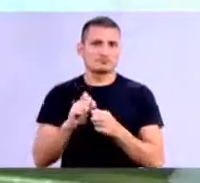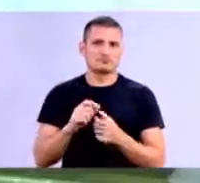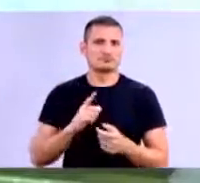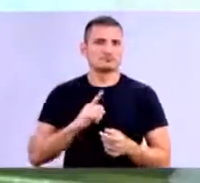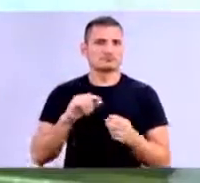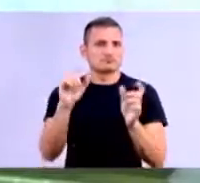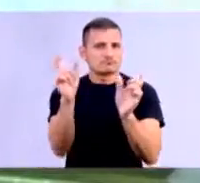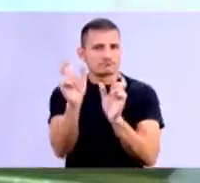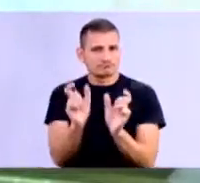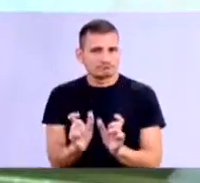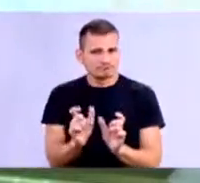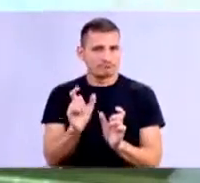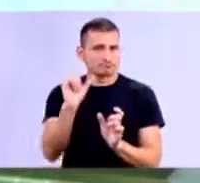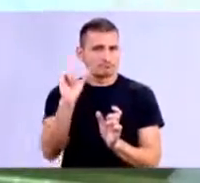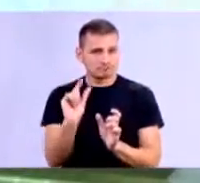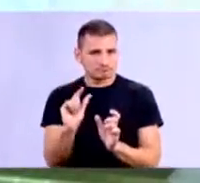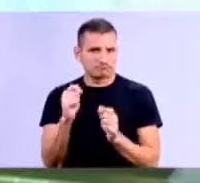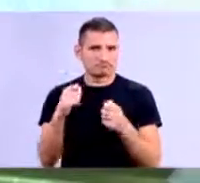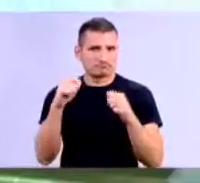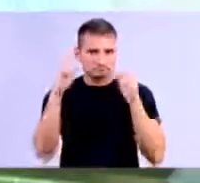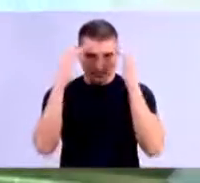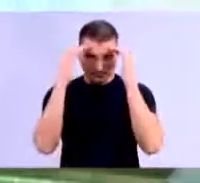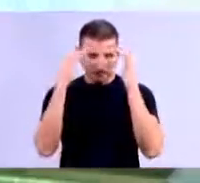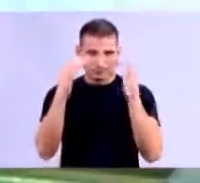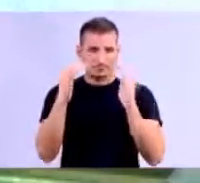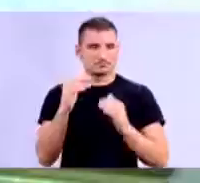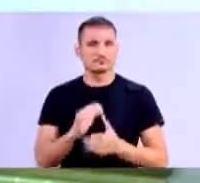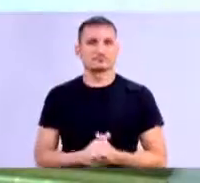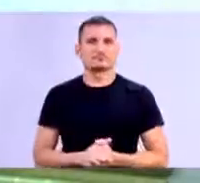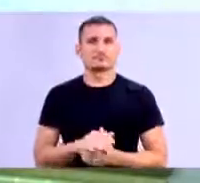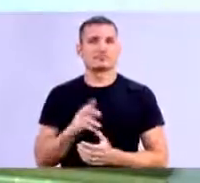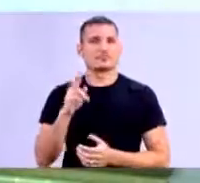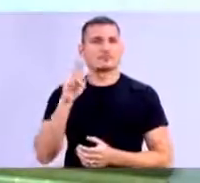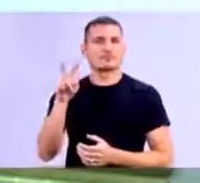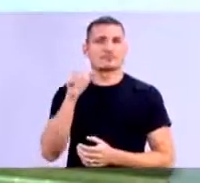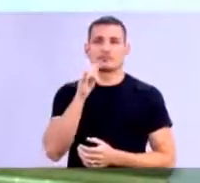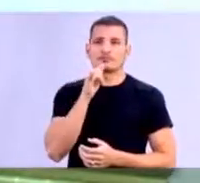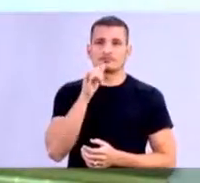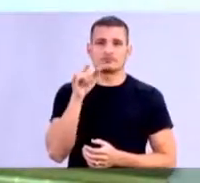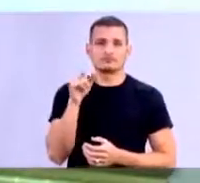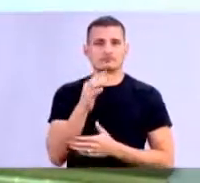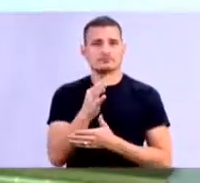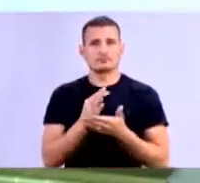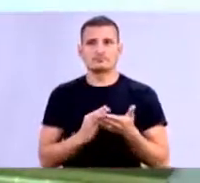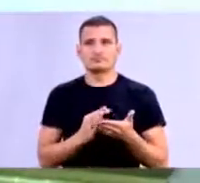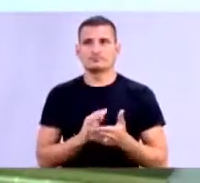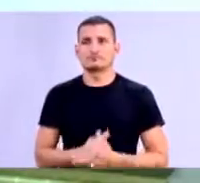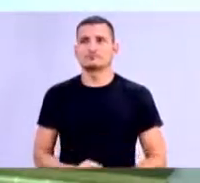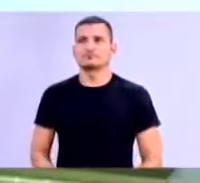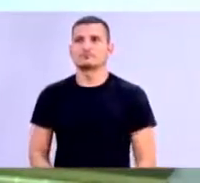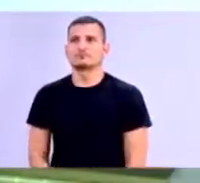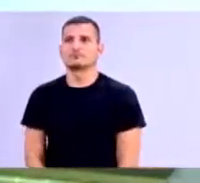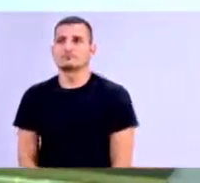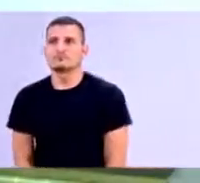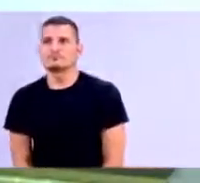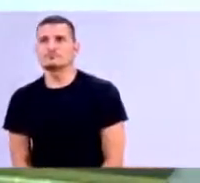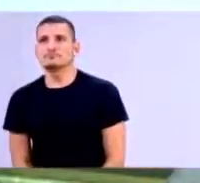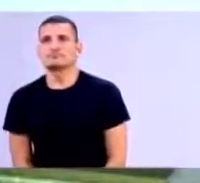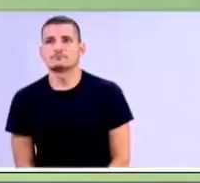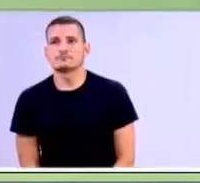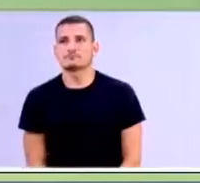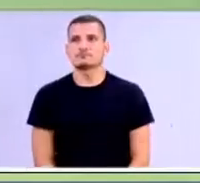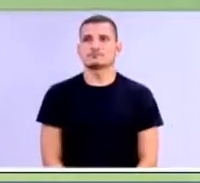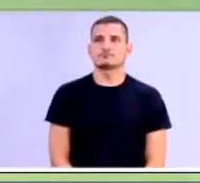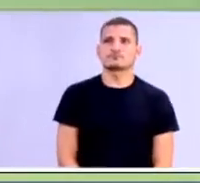estrutura mínima que nós precisamos seguir. Vamos ver? Olha só o exemplo desse primeiro e-mail aqui. Será que vai